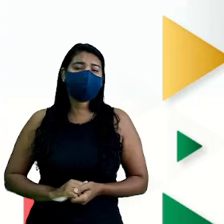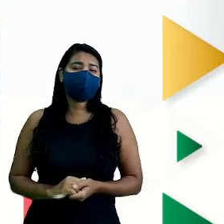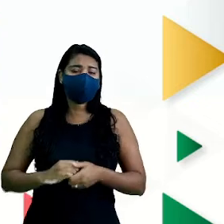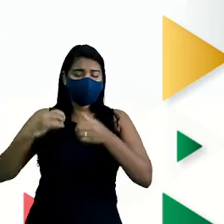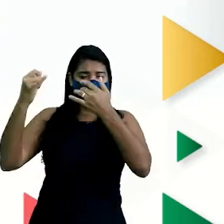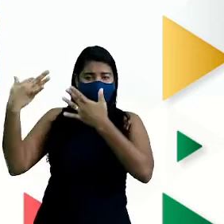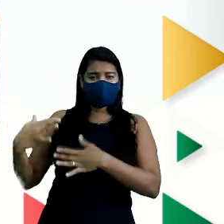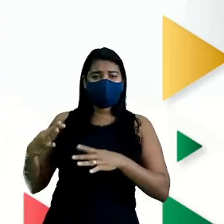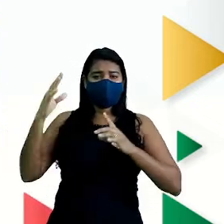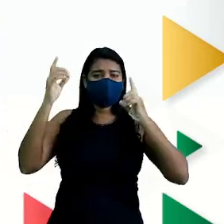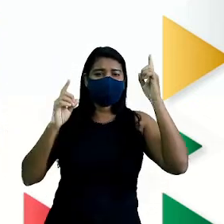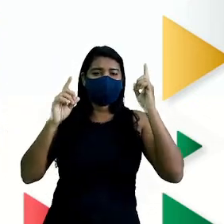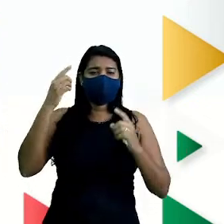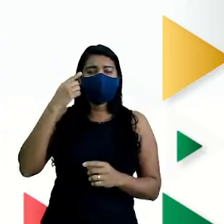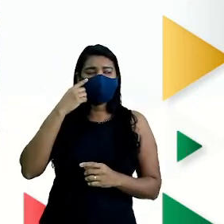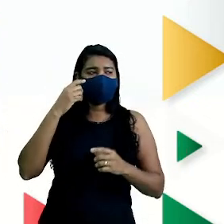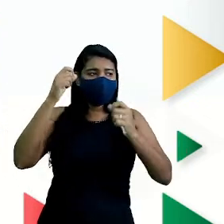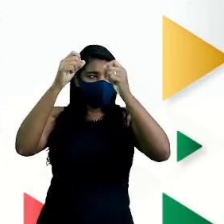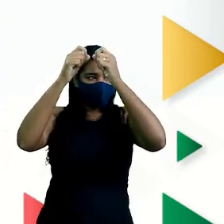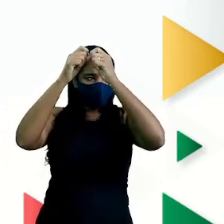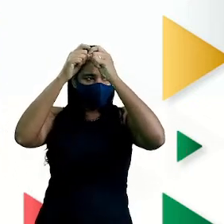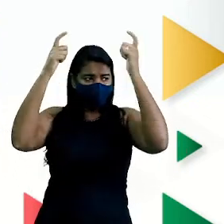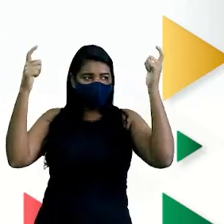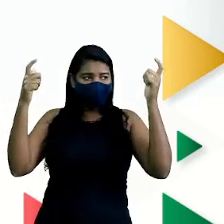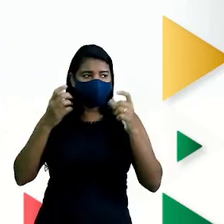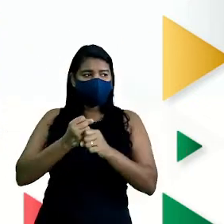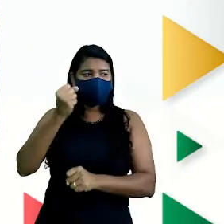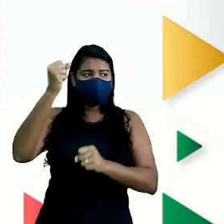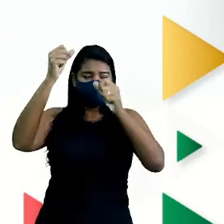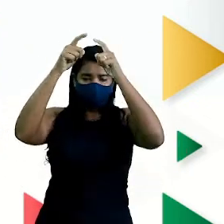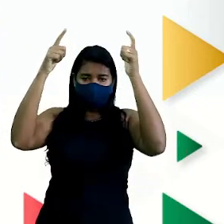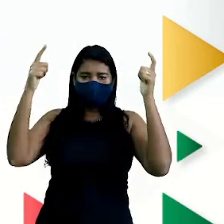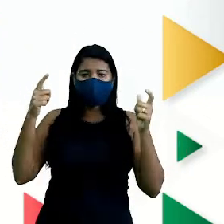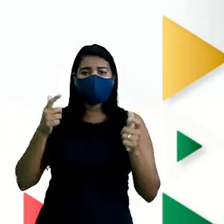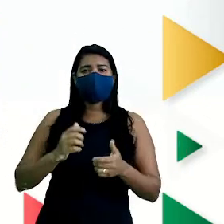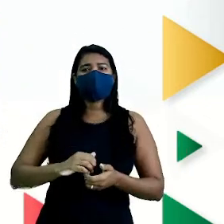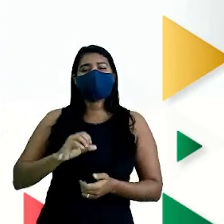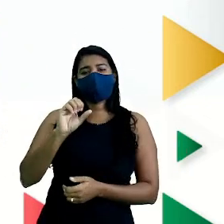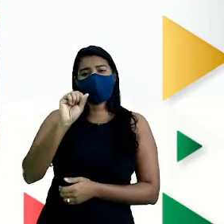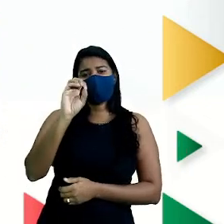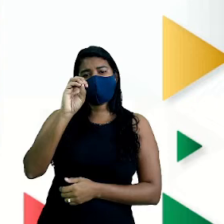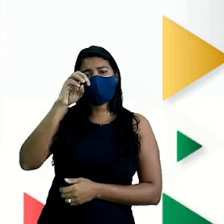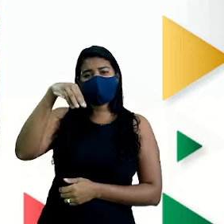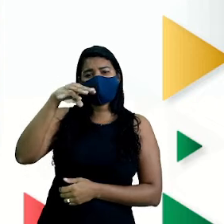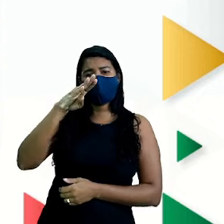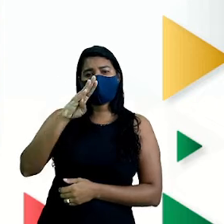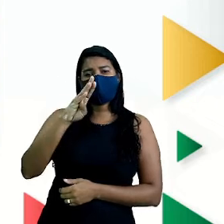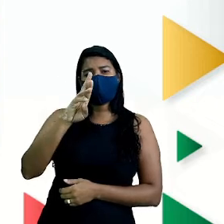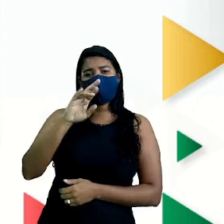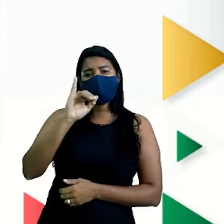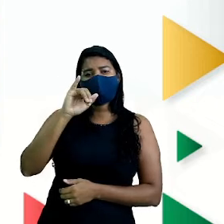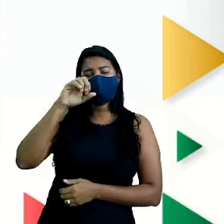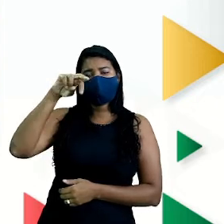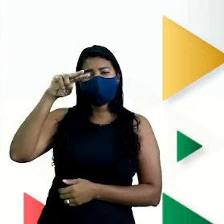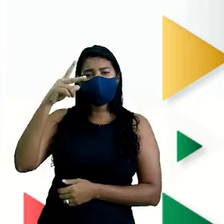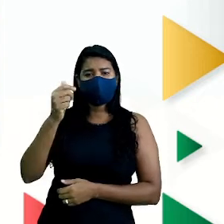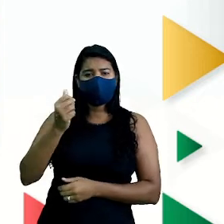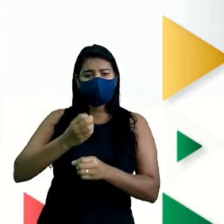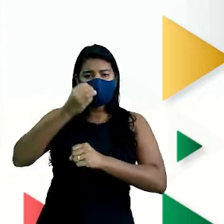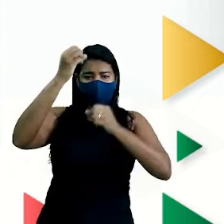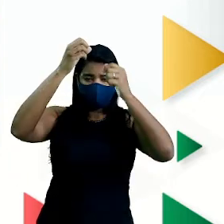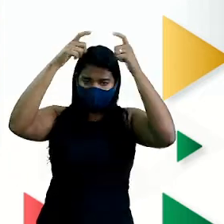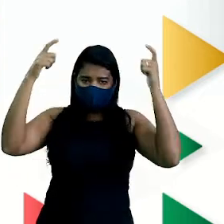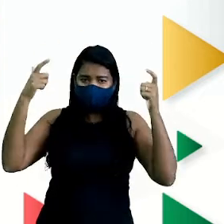né, a gente lembra logo da sombrinha, né, um grande símbolo, um dos símbolos do frevo justamente é essa sombrinha, né? Então assim,